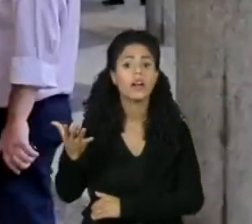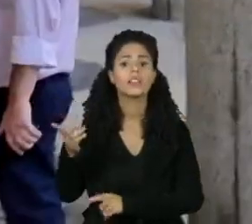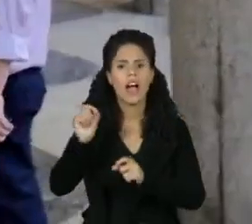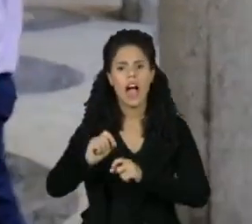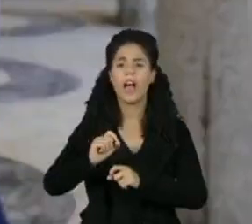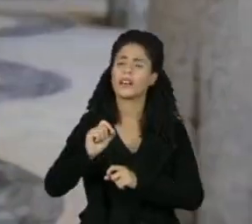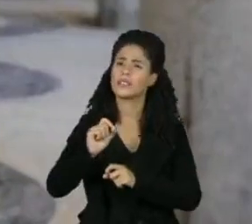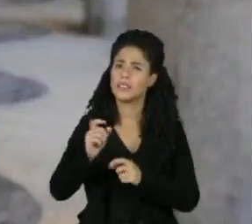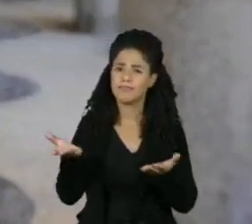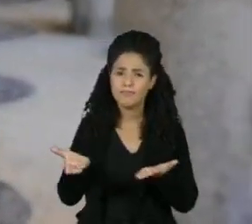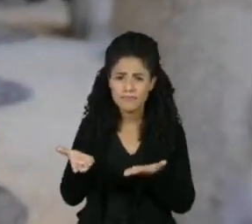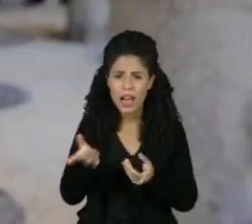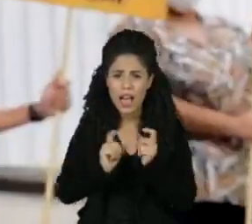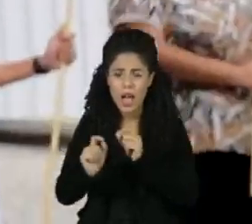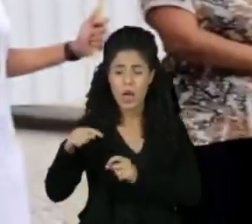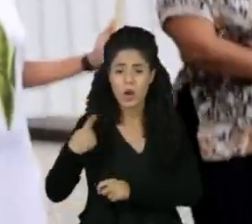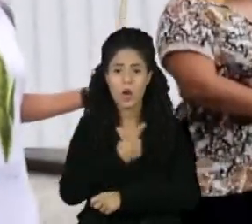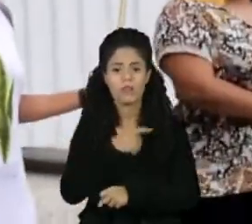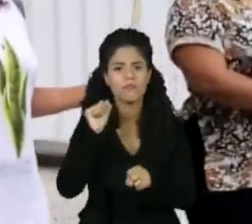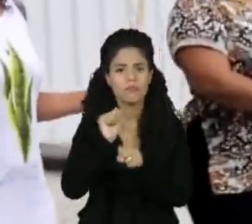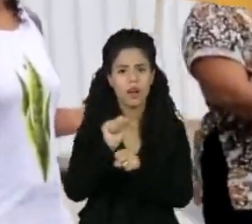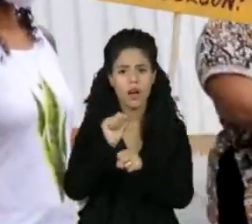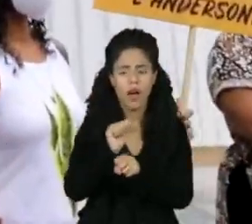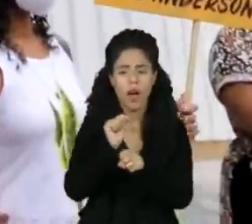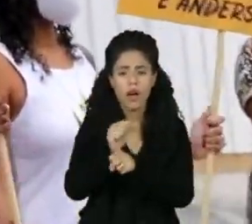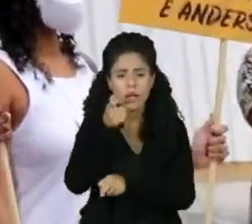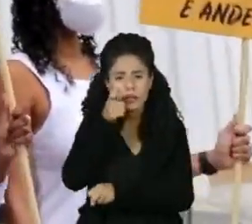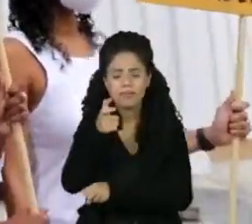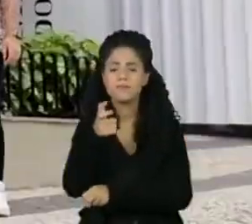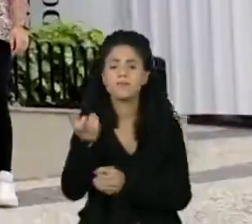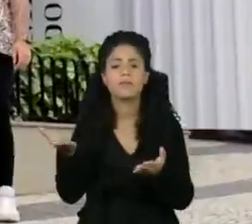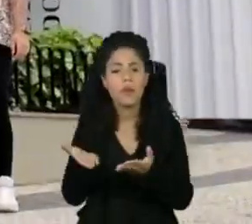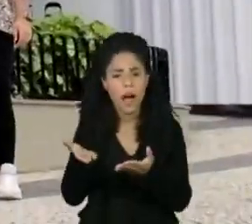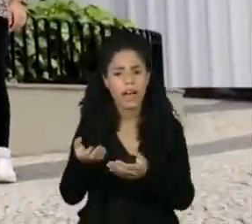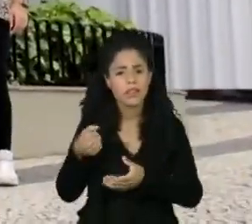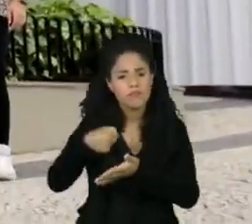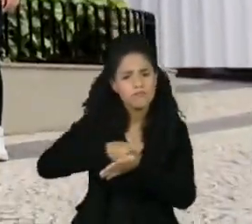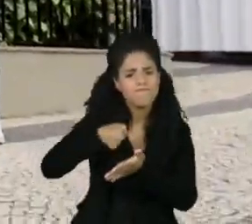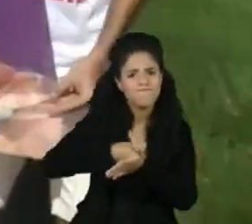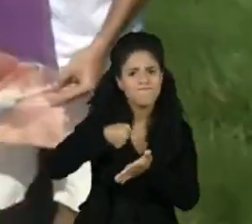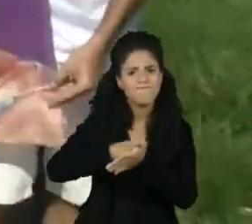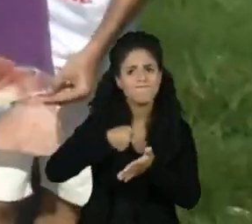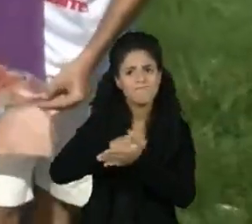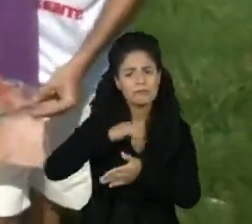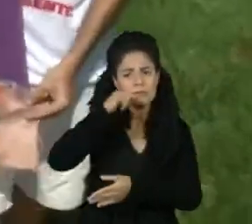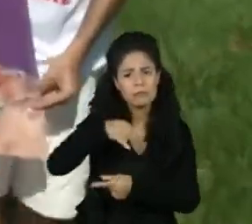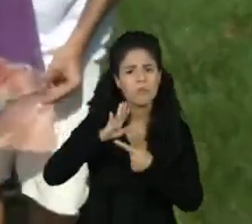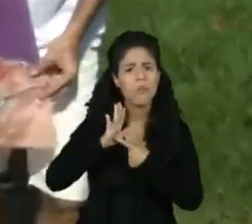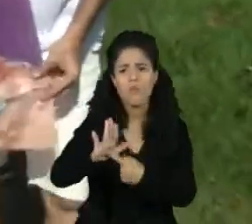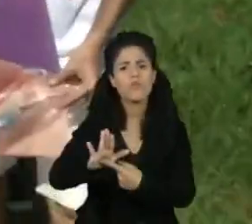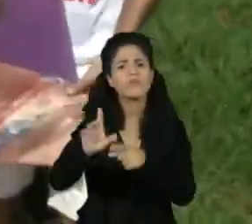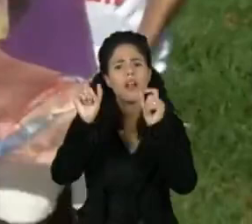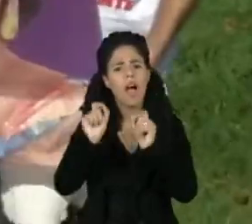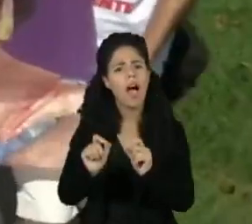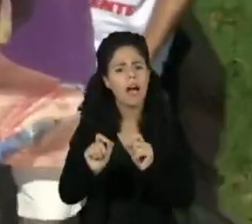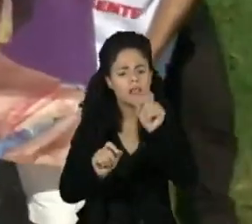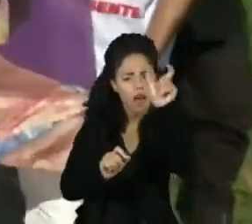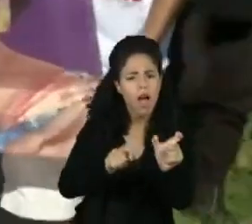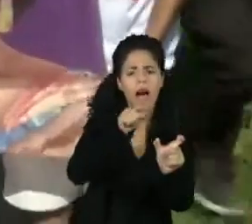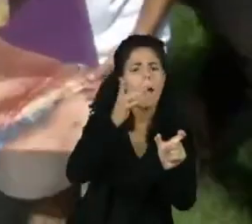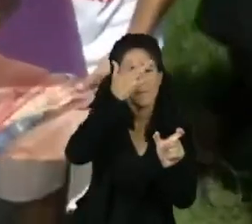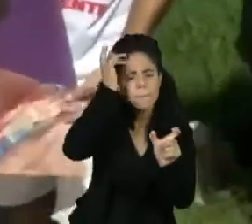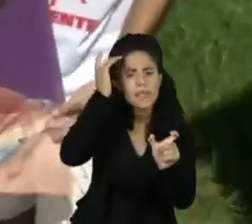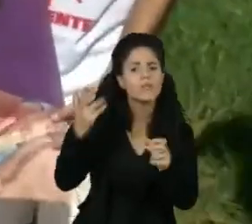no Brasil. A gente tem um interesse político, social, em torno desse caso. As autoridades têm que responder por